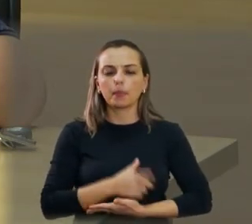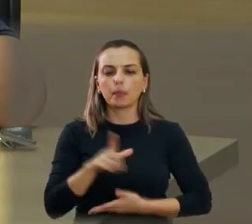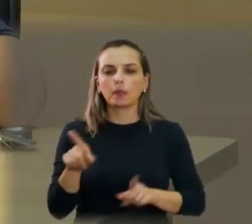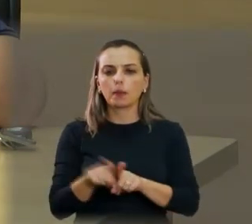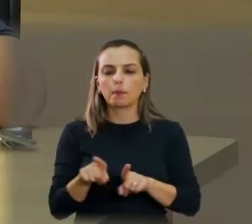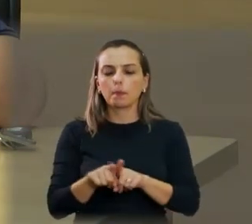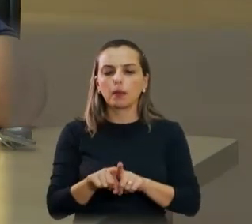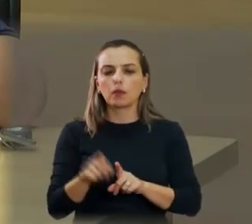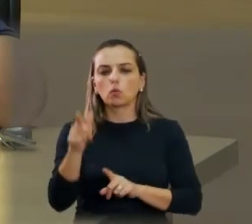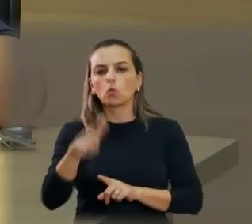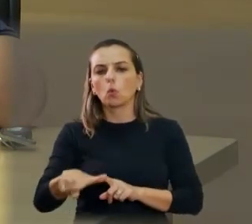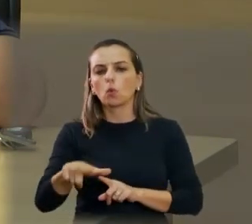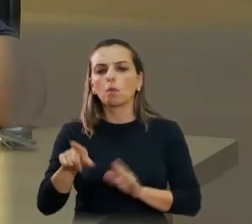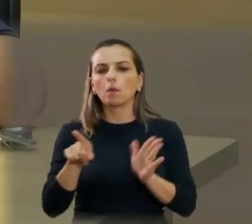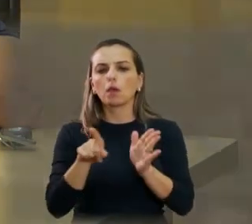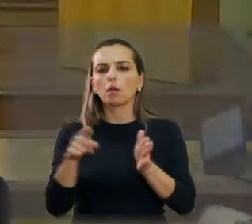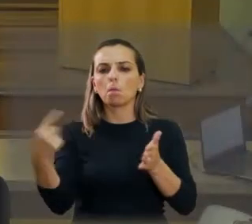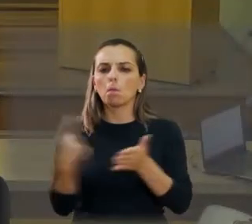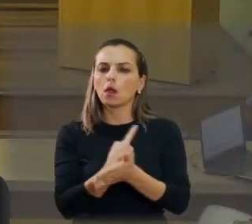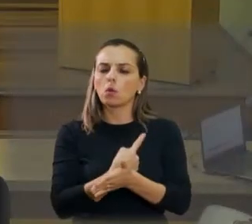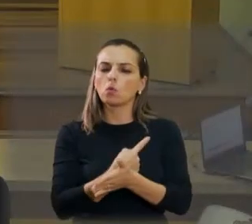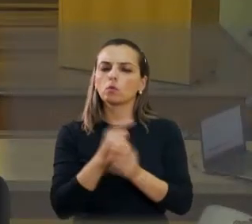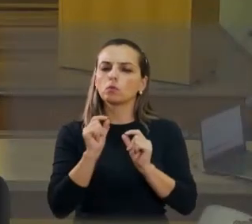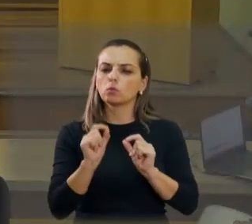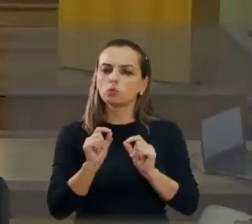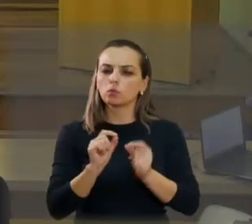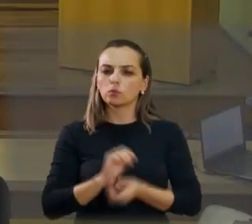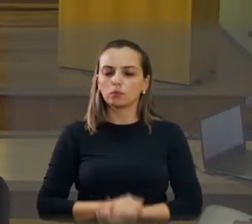a outra, por favor?